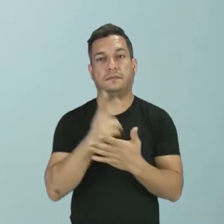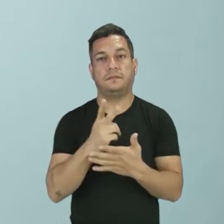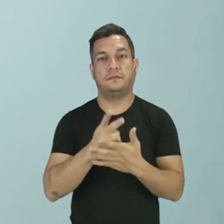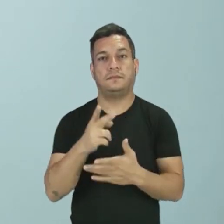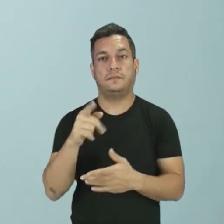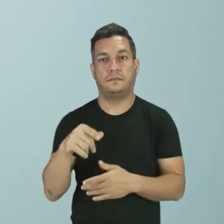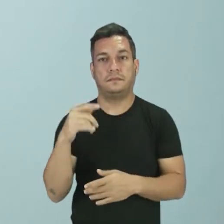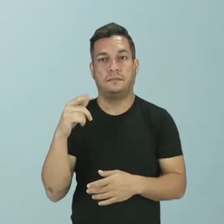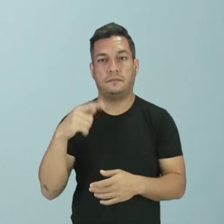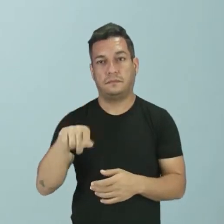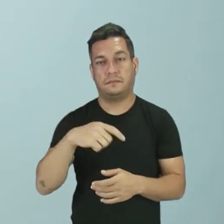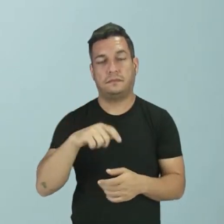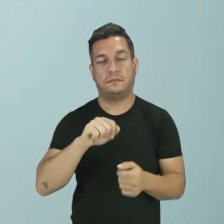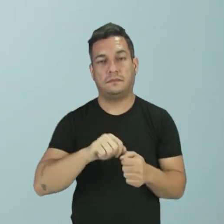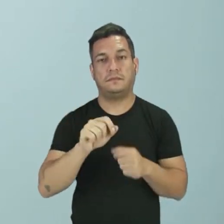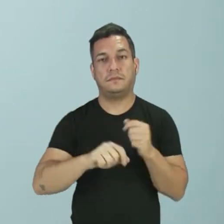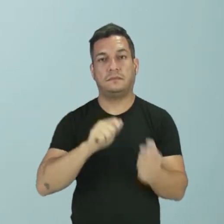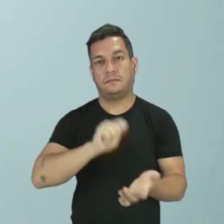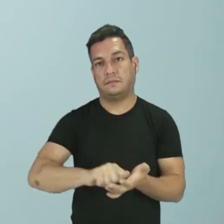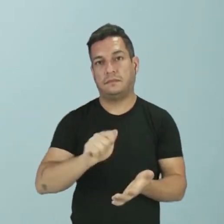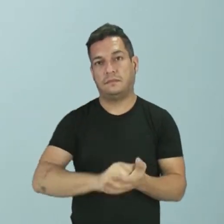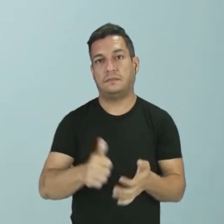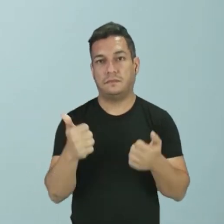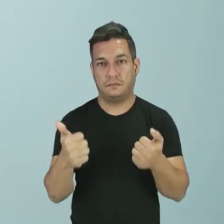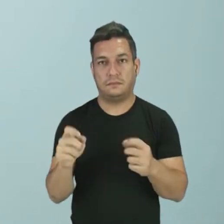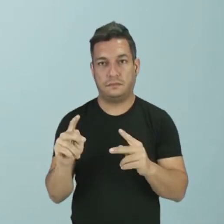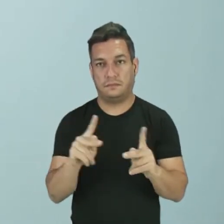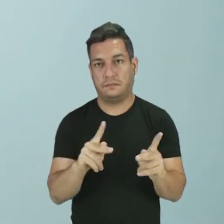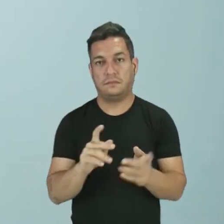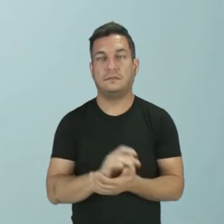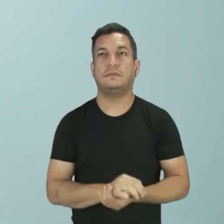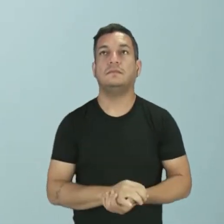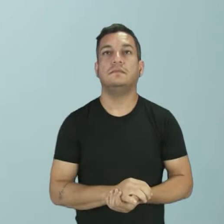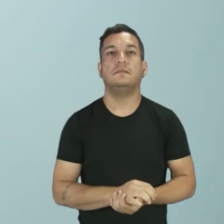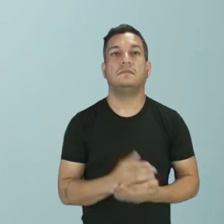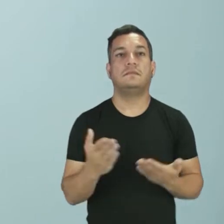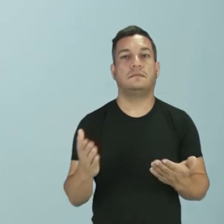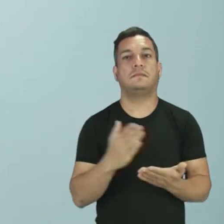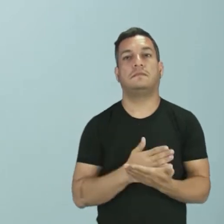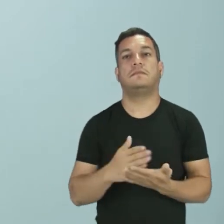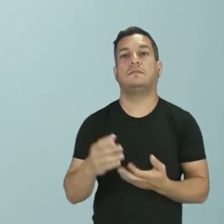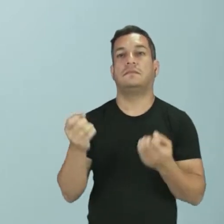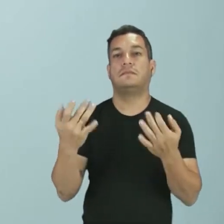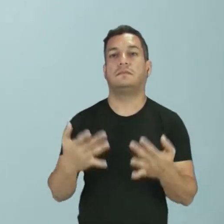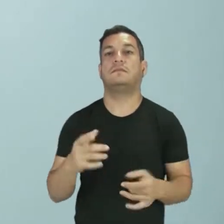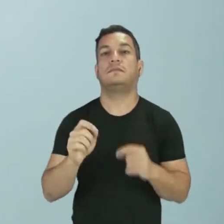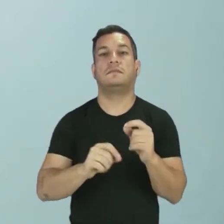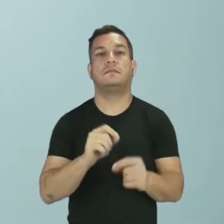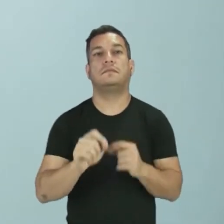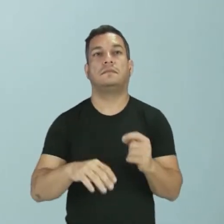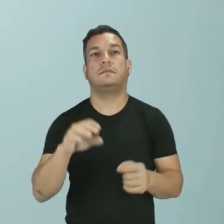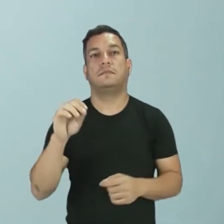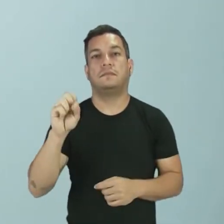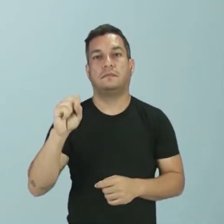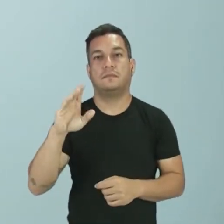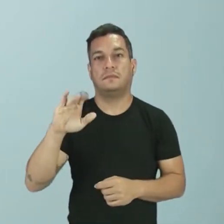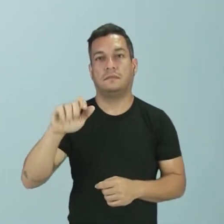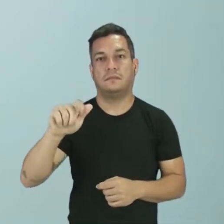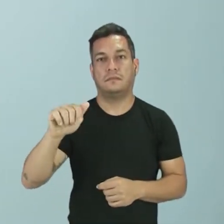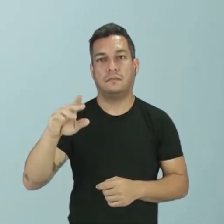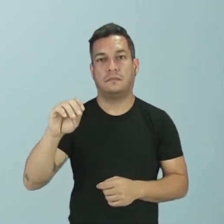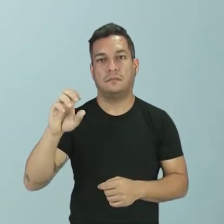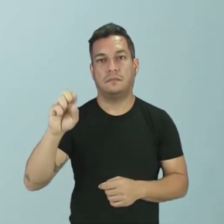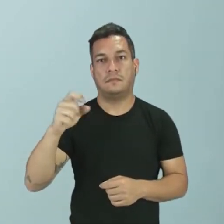que necessário, façam as devidas anotações, tá? Então, pessoal, vamos começar falando o que são as oscilações, então,